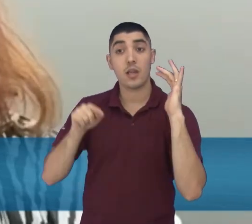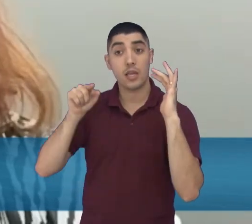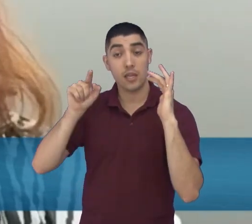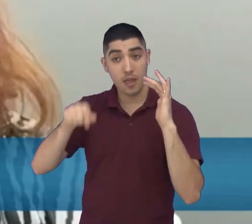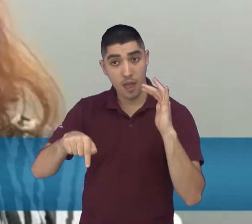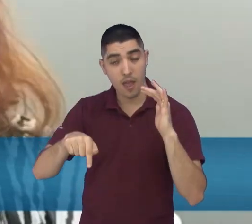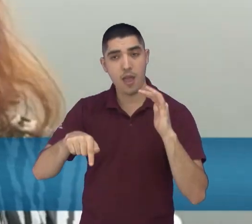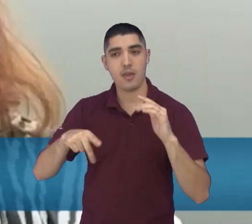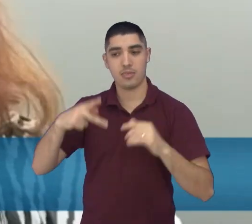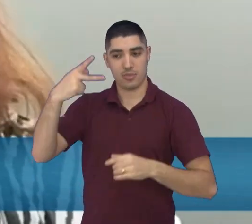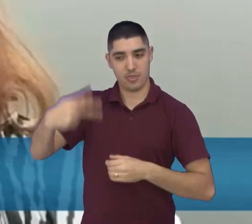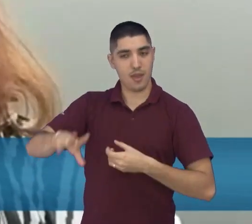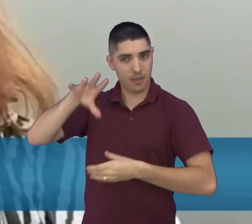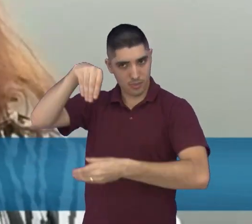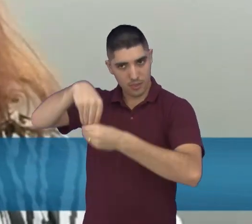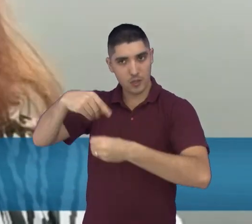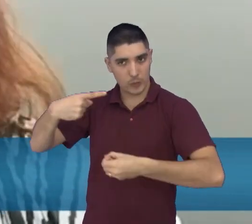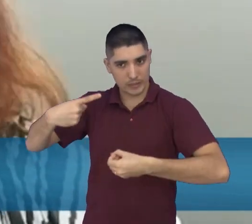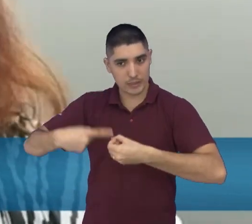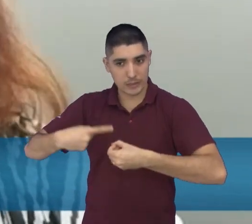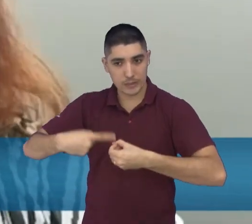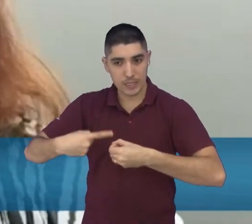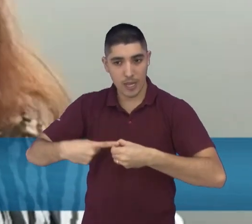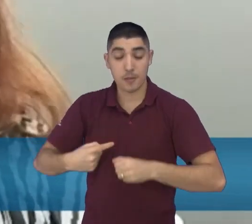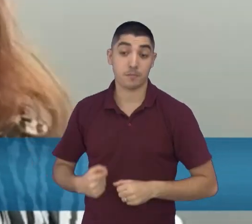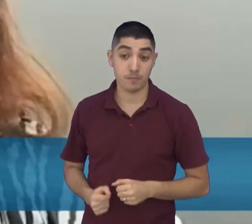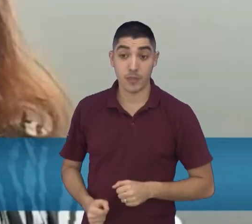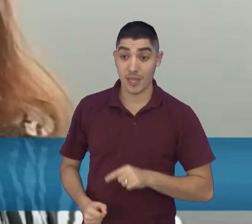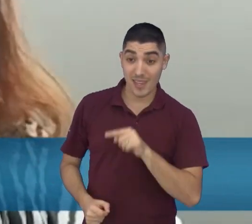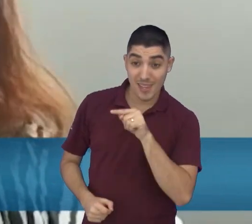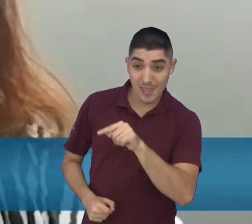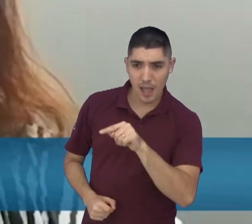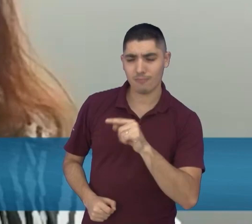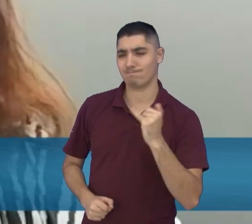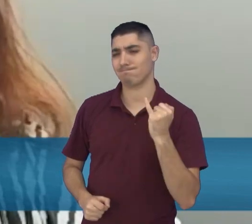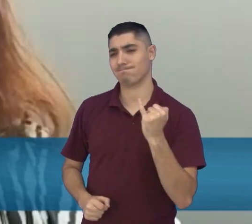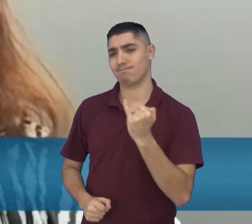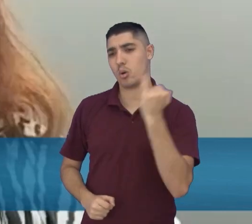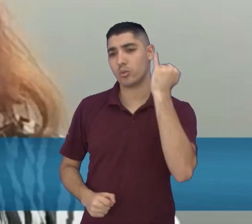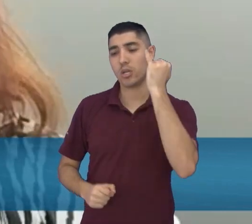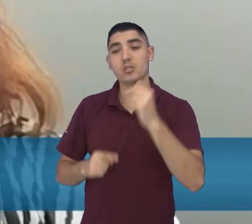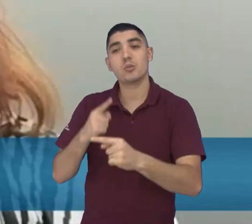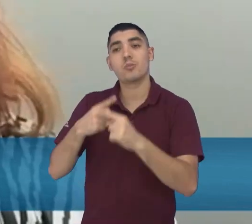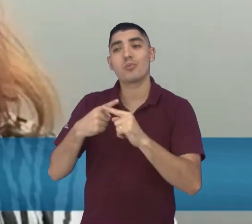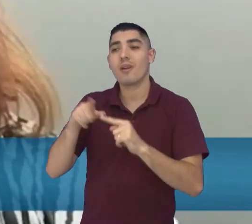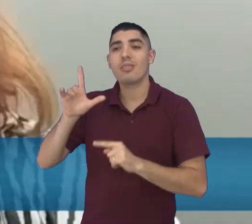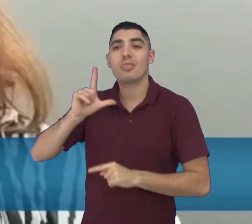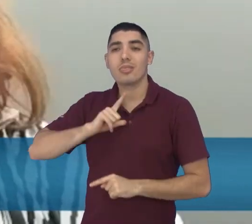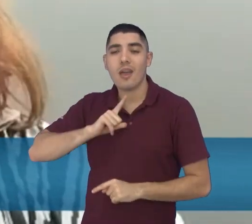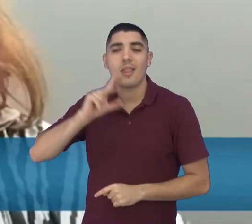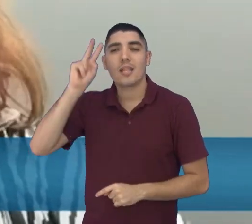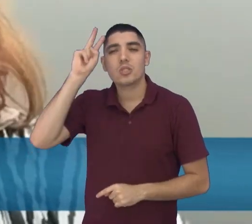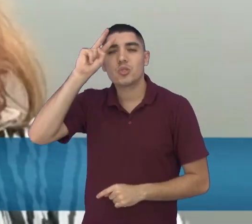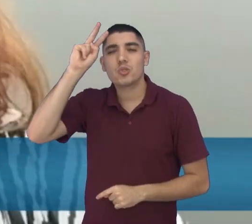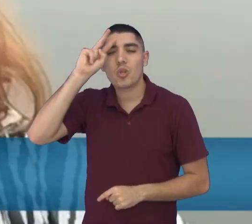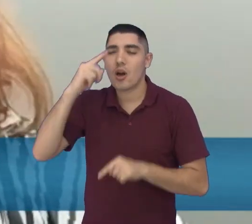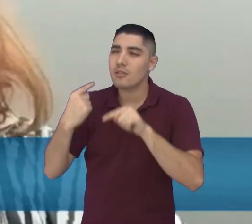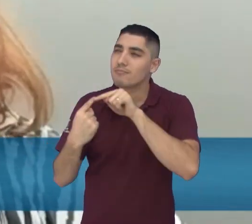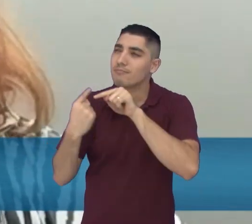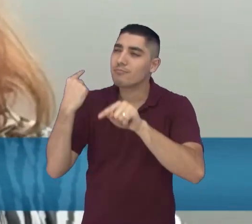arborização urbana, né, e que têm um significado cultural, um significado para